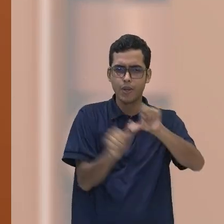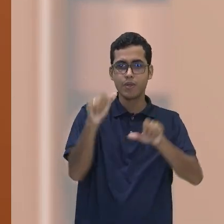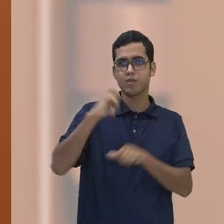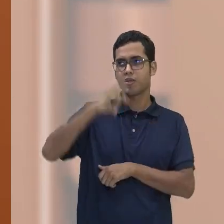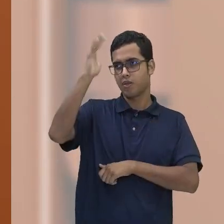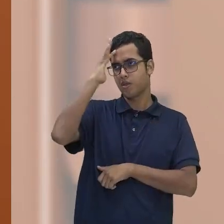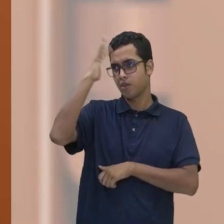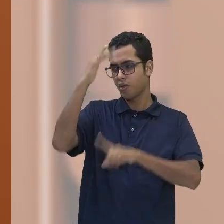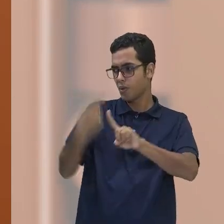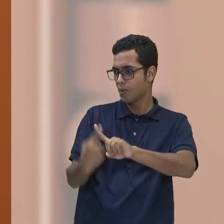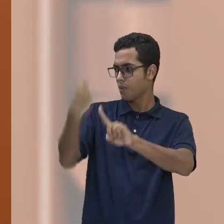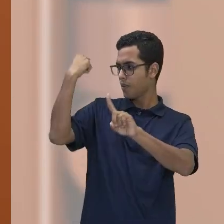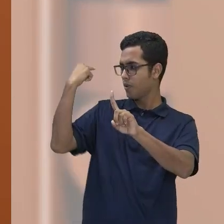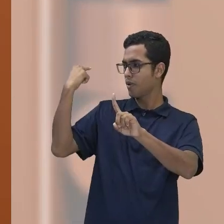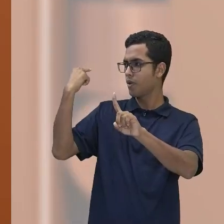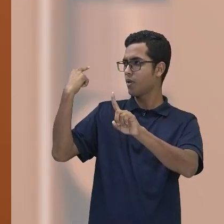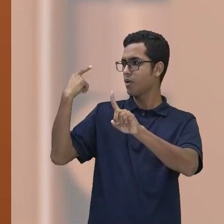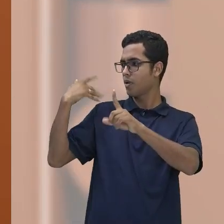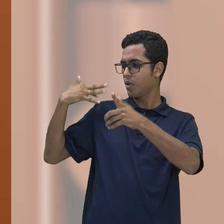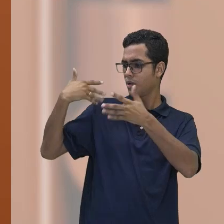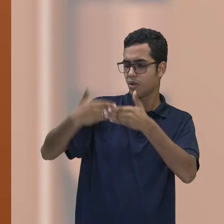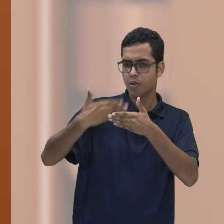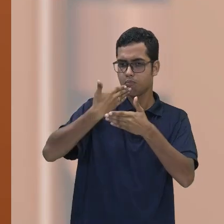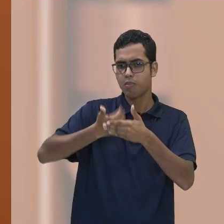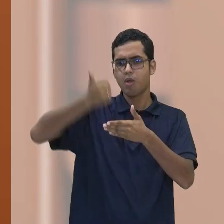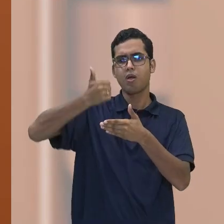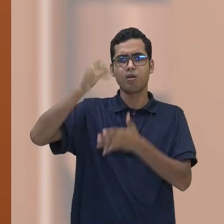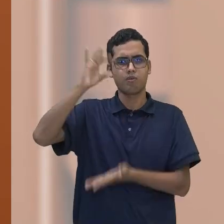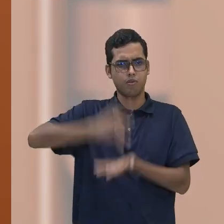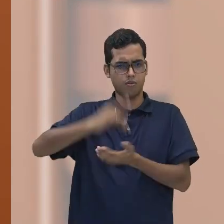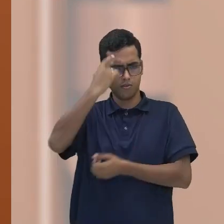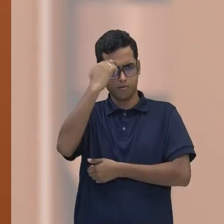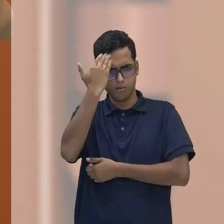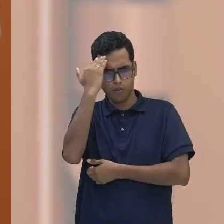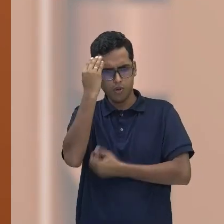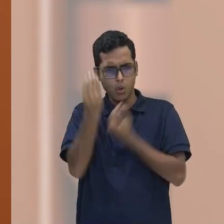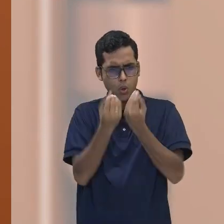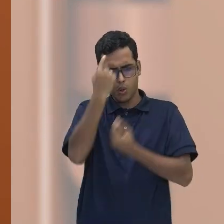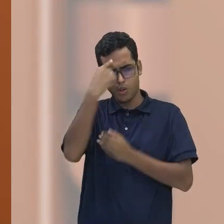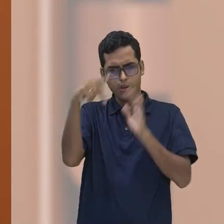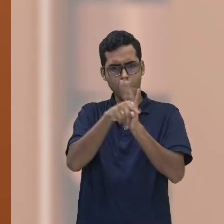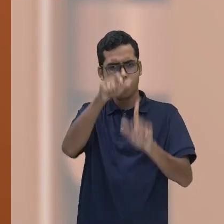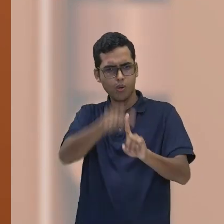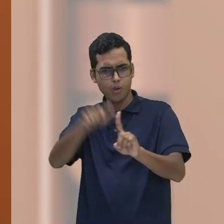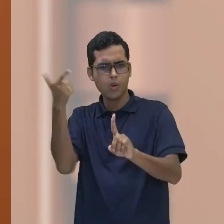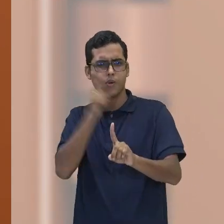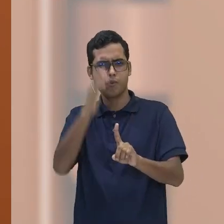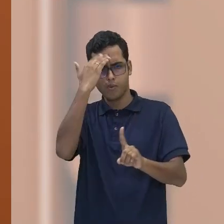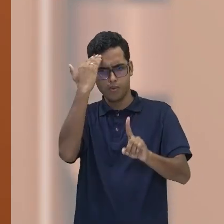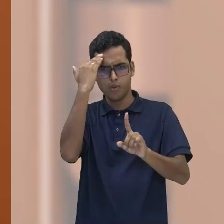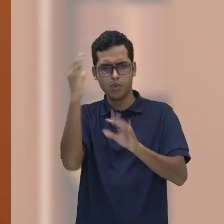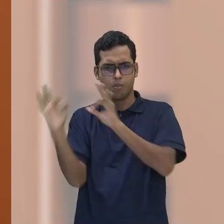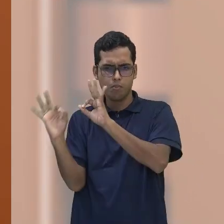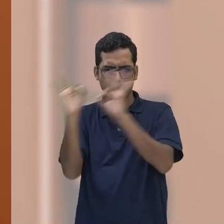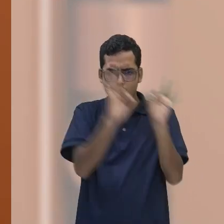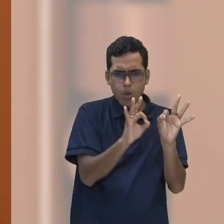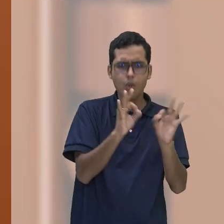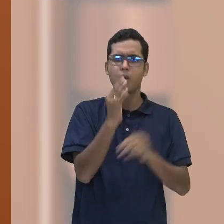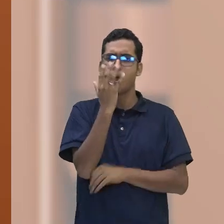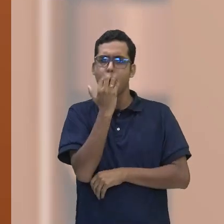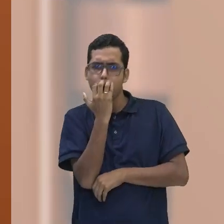que eu busquei lá atrás. Entenderam o pensamento de Nietzsche? Conseguiram acompanhar um pouquinho os pensamentos? Perceberam o